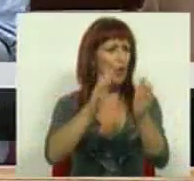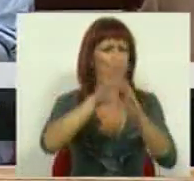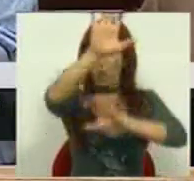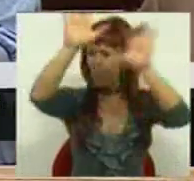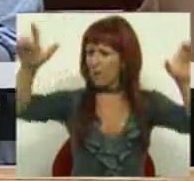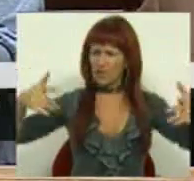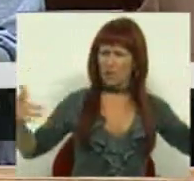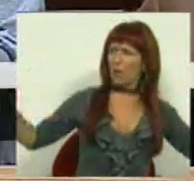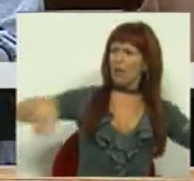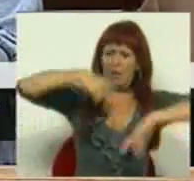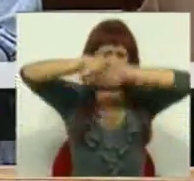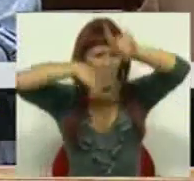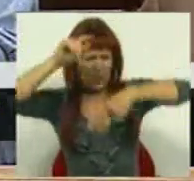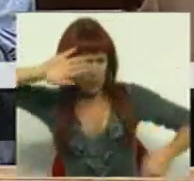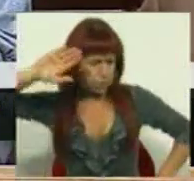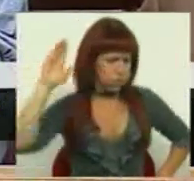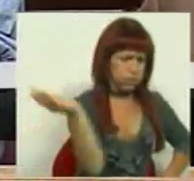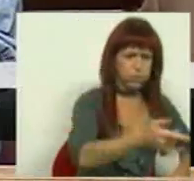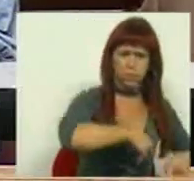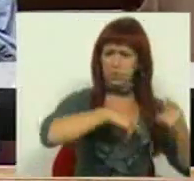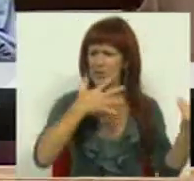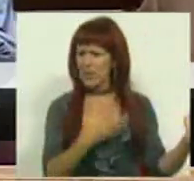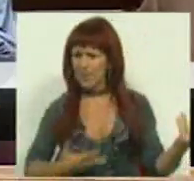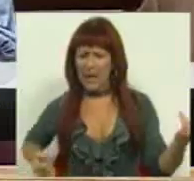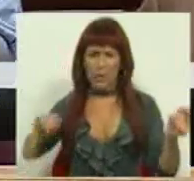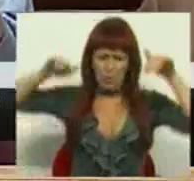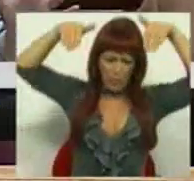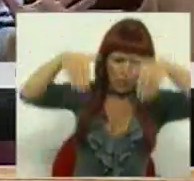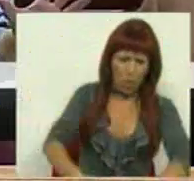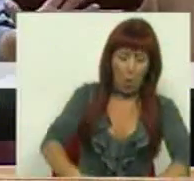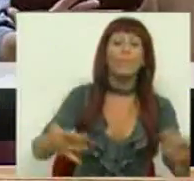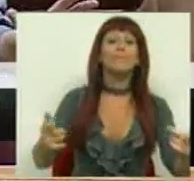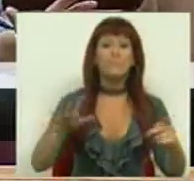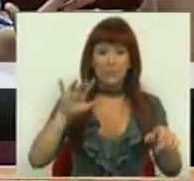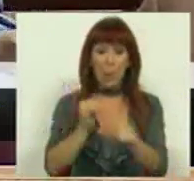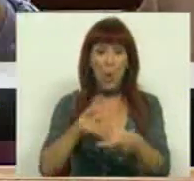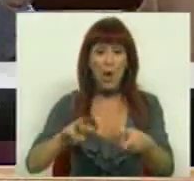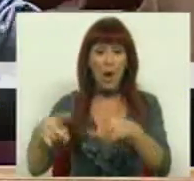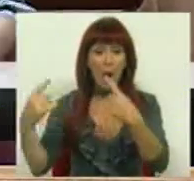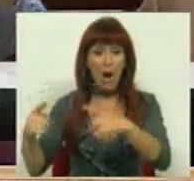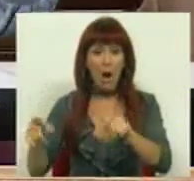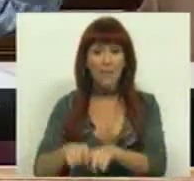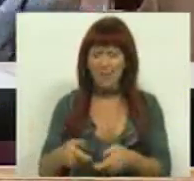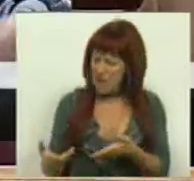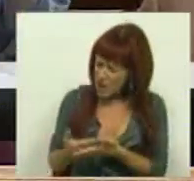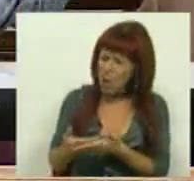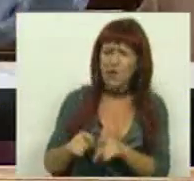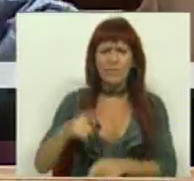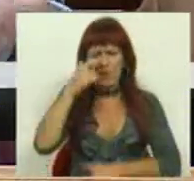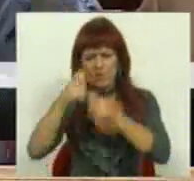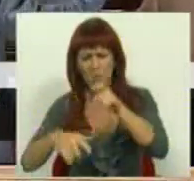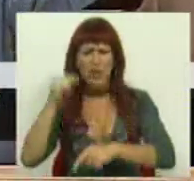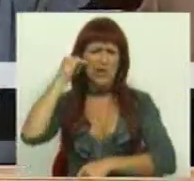países para uma espiral de austeridade, desemprego e de recessão. E havia outras alternativas. Economistas,